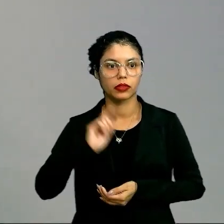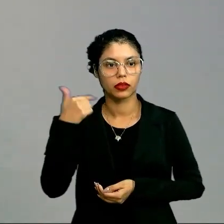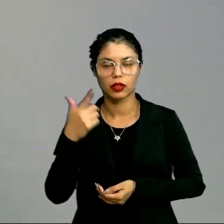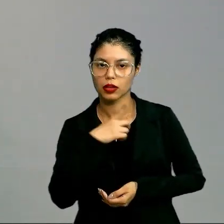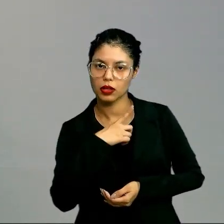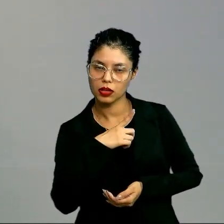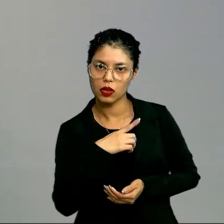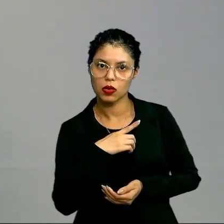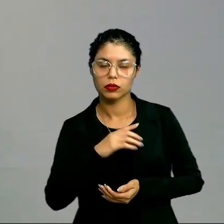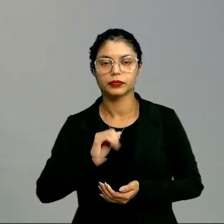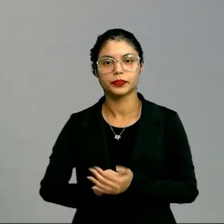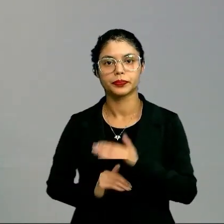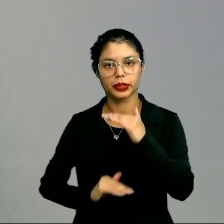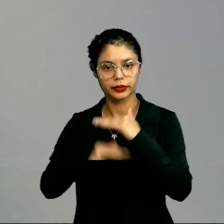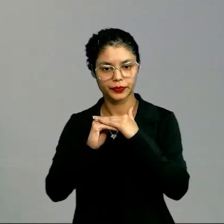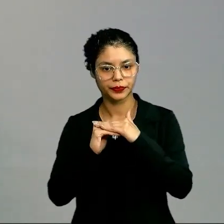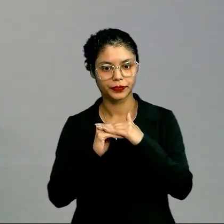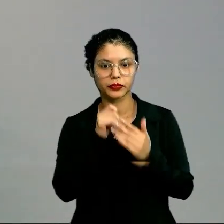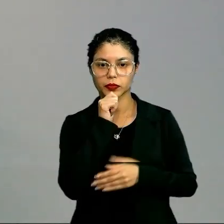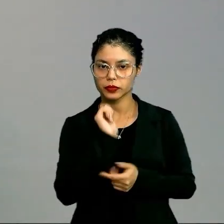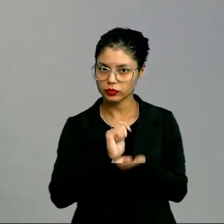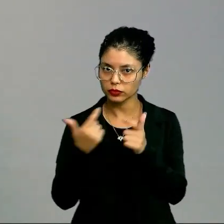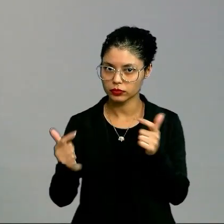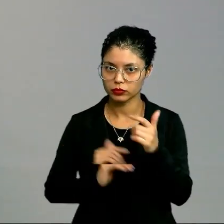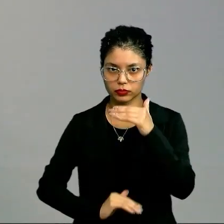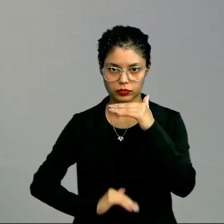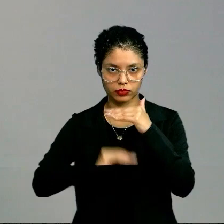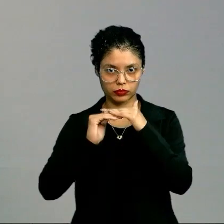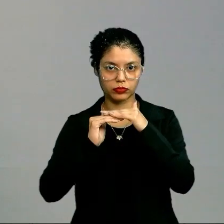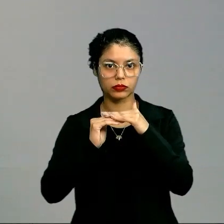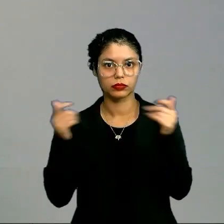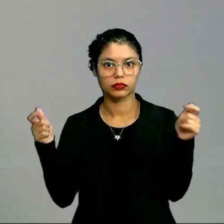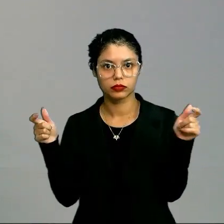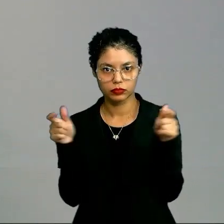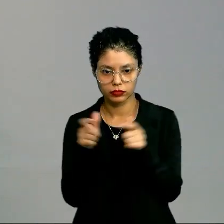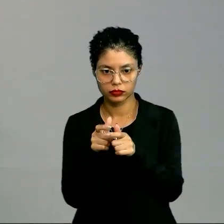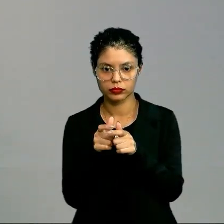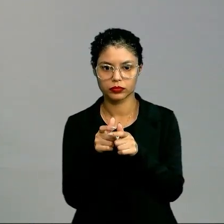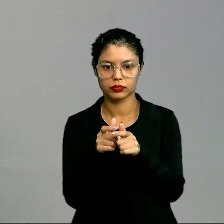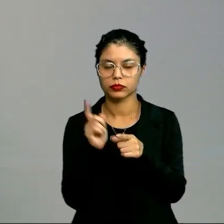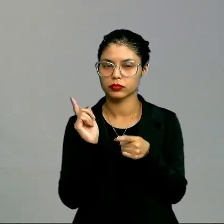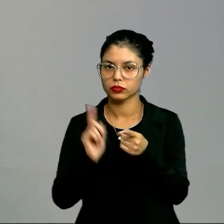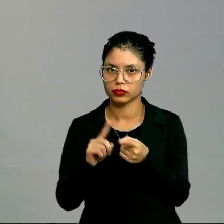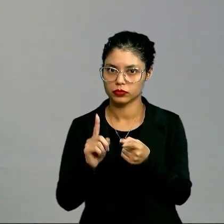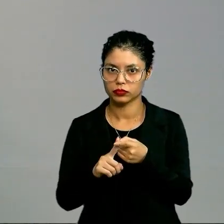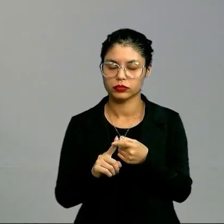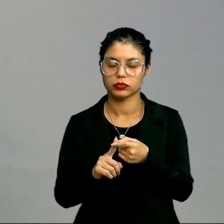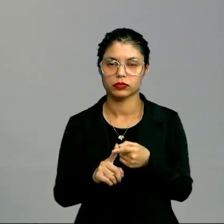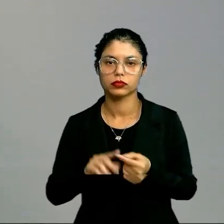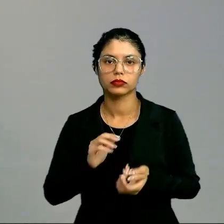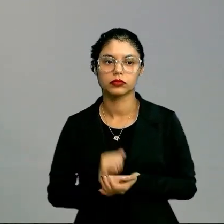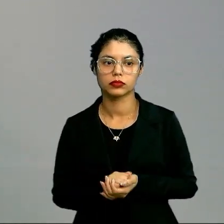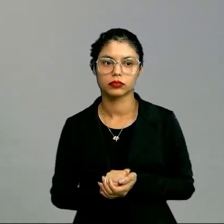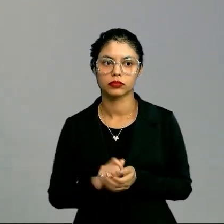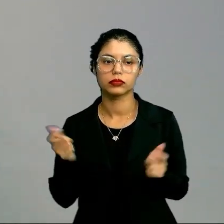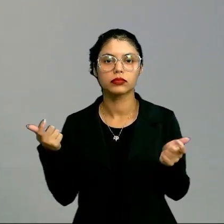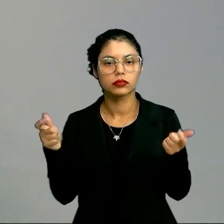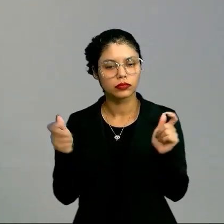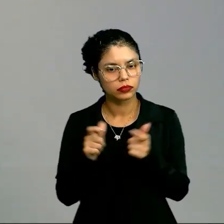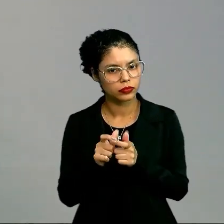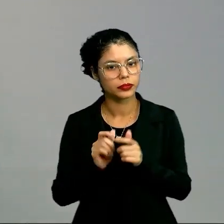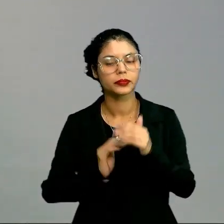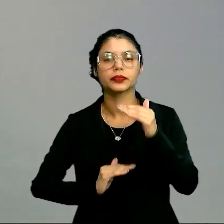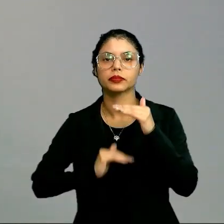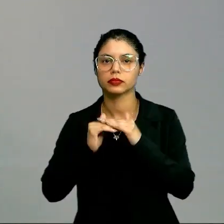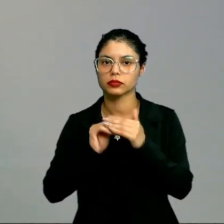ter uma compressão. Então o aumento da pressão diminui o volume por causa da compressão e a diminuição da